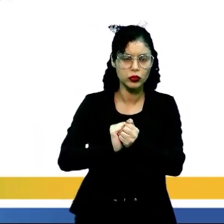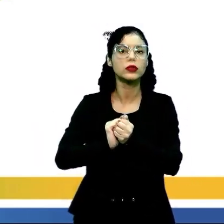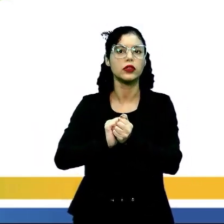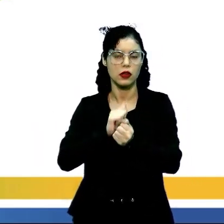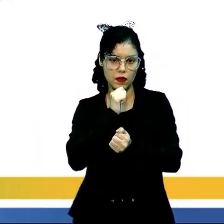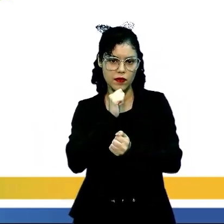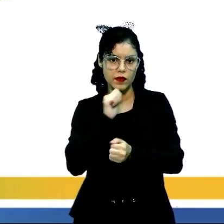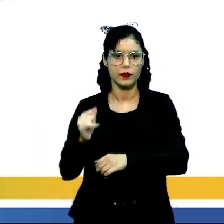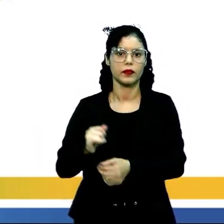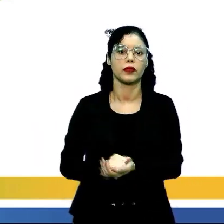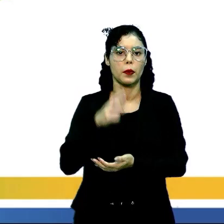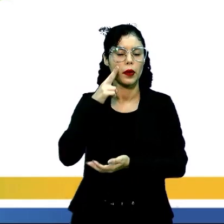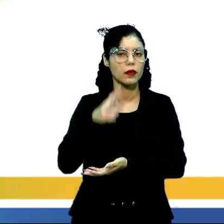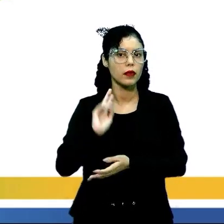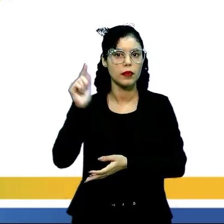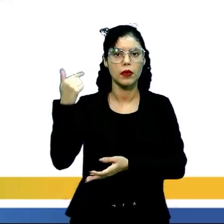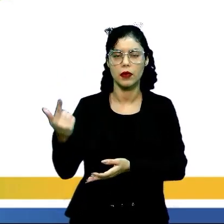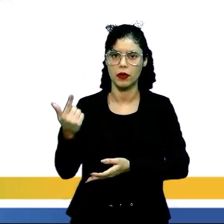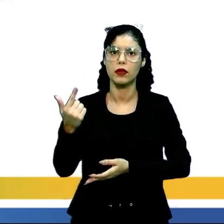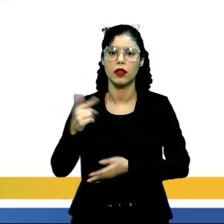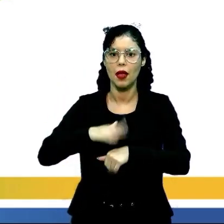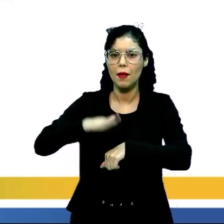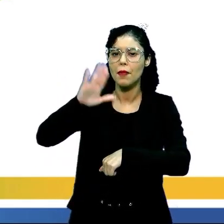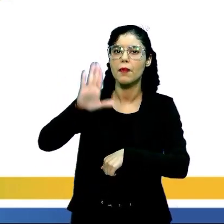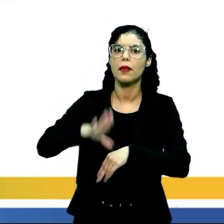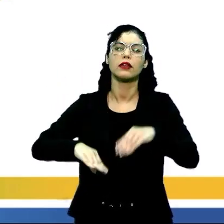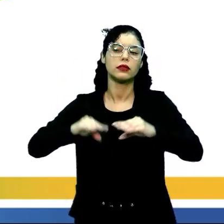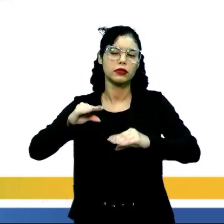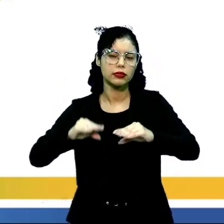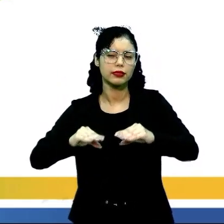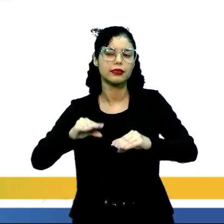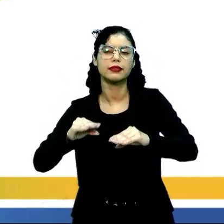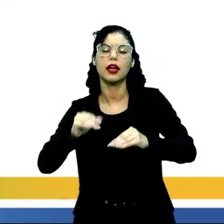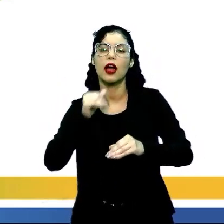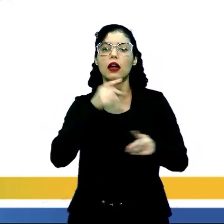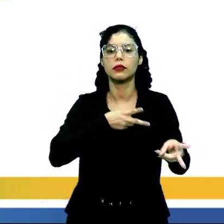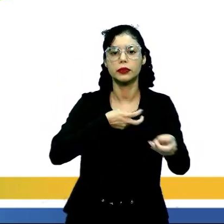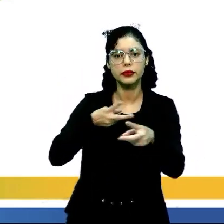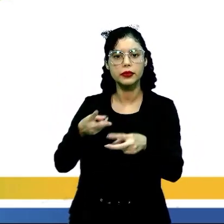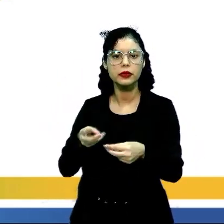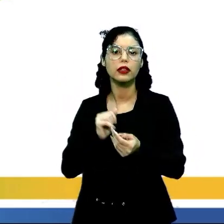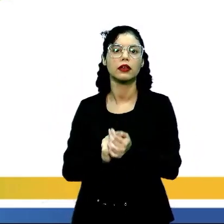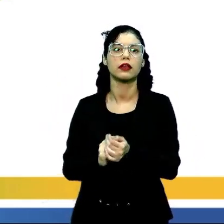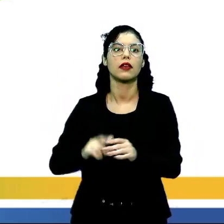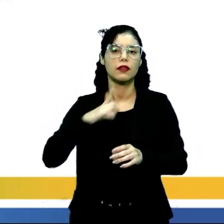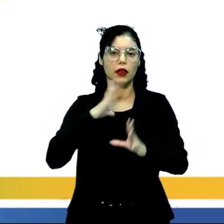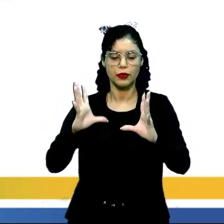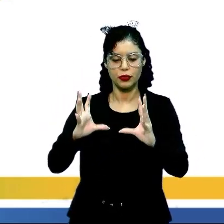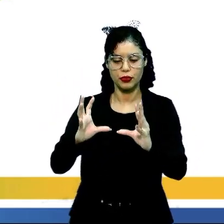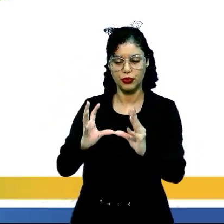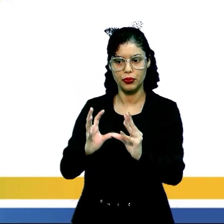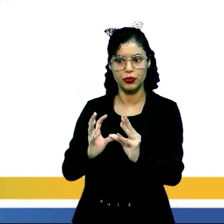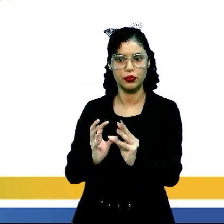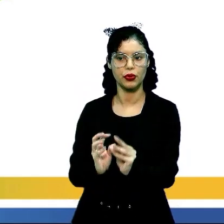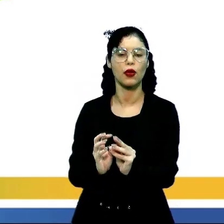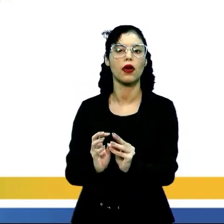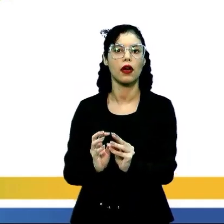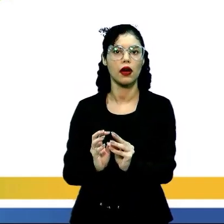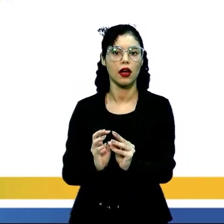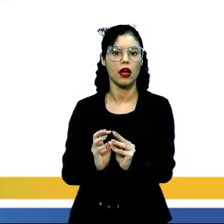impurezas, principalmente daquelas impurezas mais leves. Então, o sulfato de alumínio vai coagular, vai formar